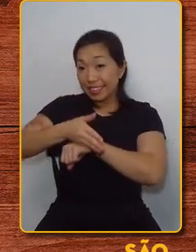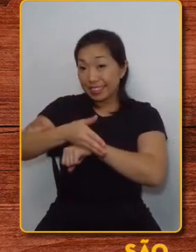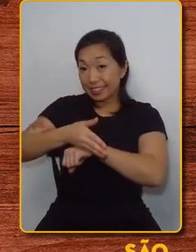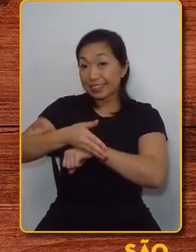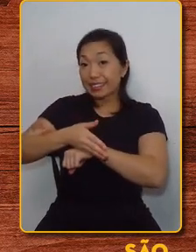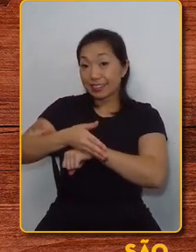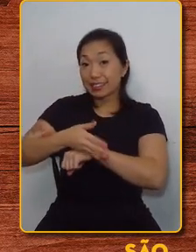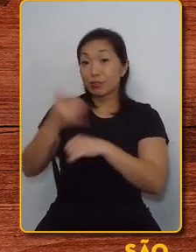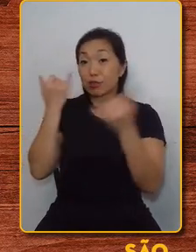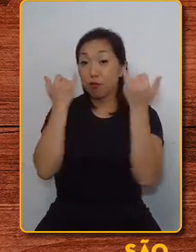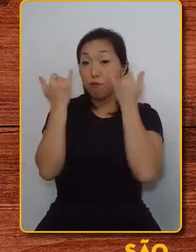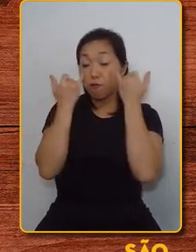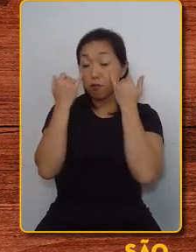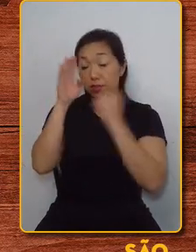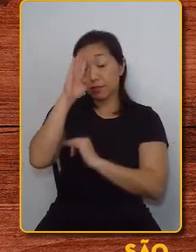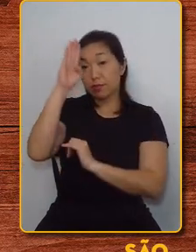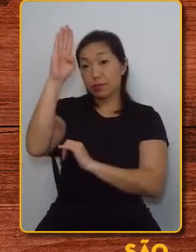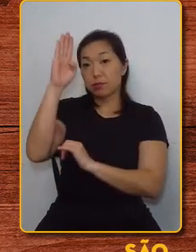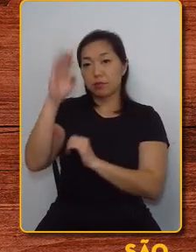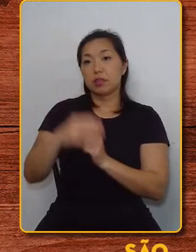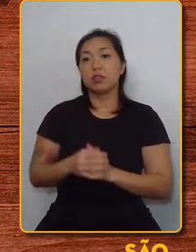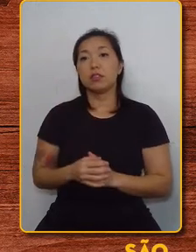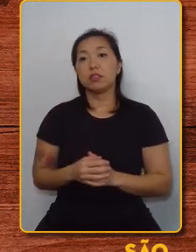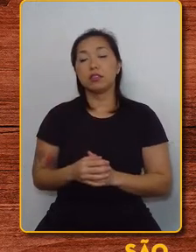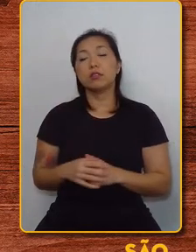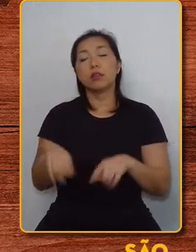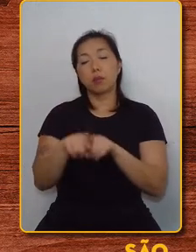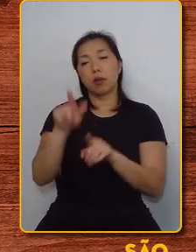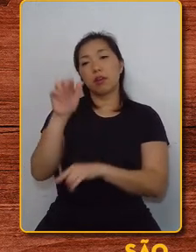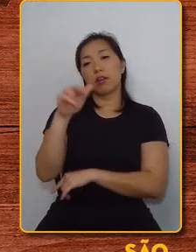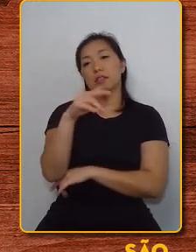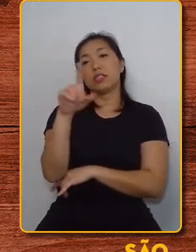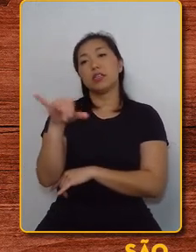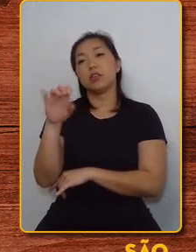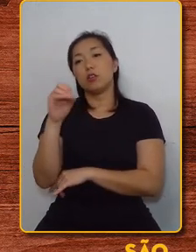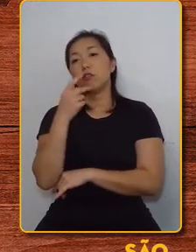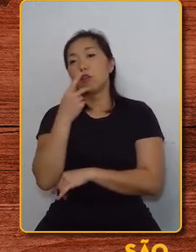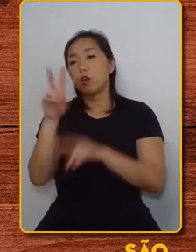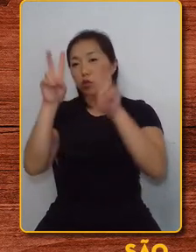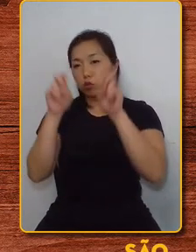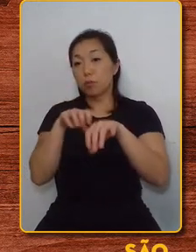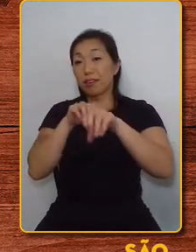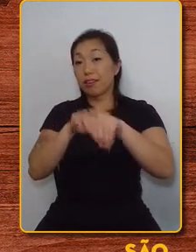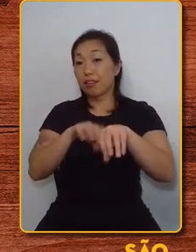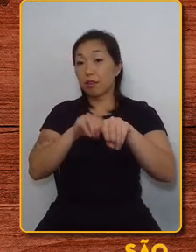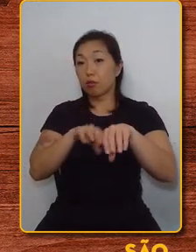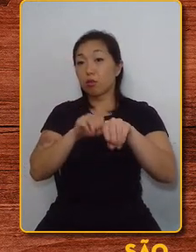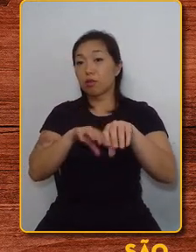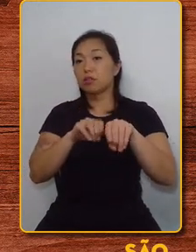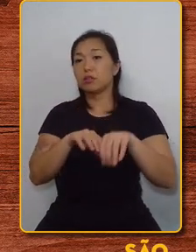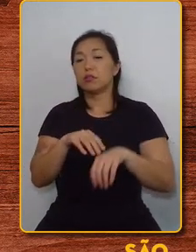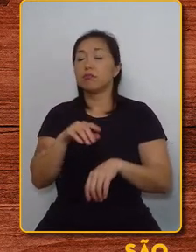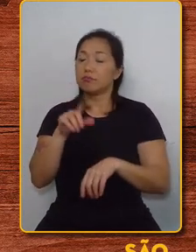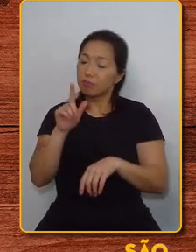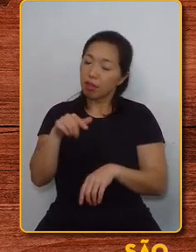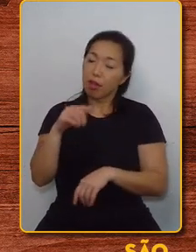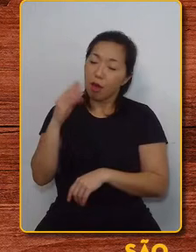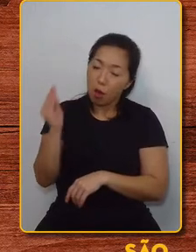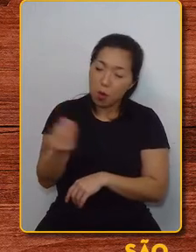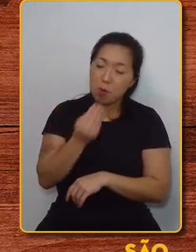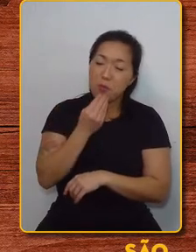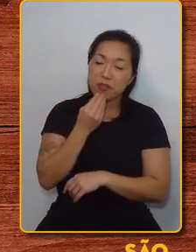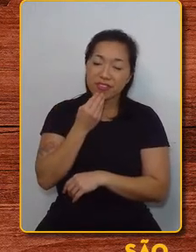informação principalmente, e o que o Graziano trouxe sobre a questão da educação, eu não poderia deixar passar essa oportunidade de ter vocês aqui e